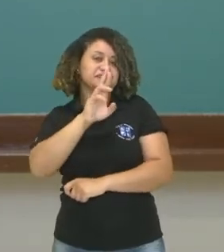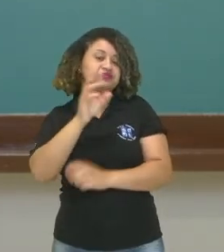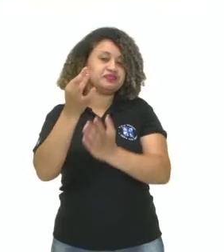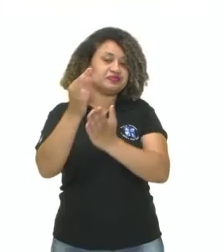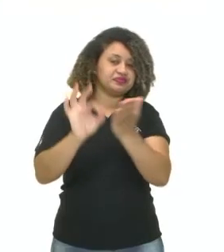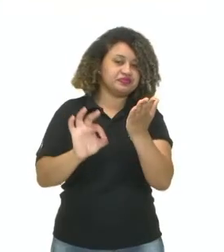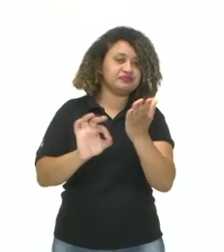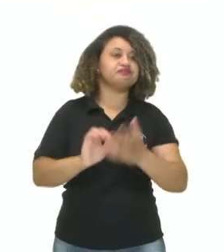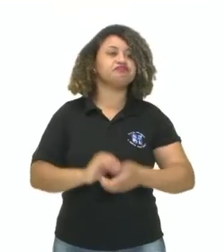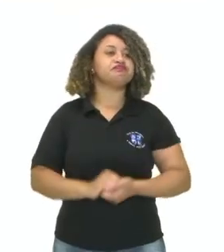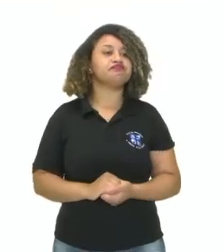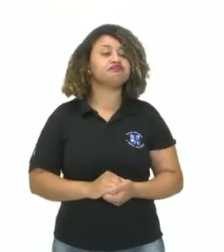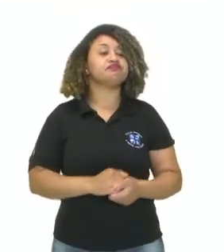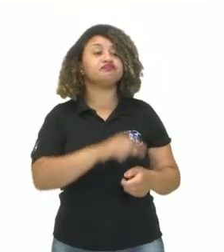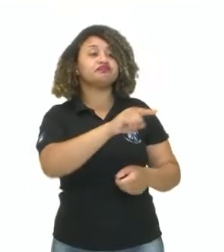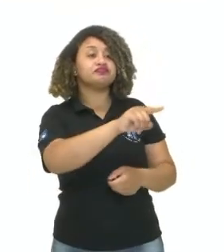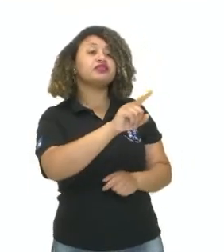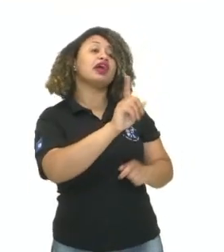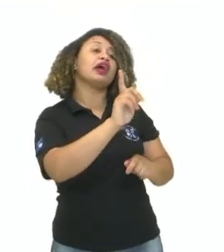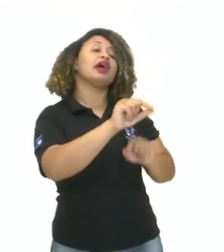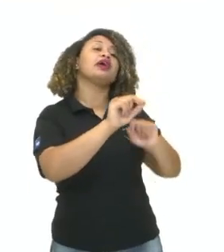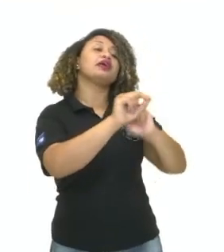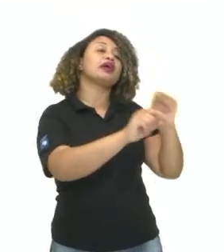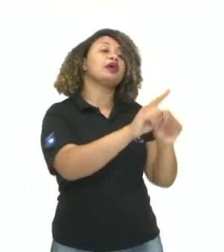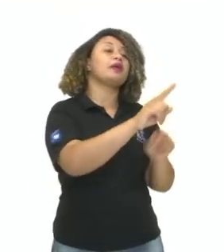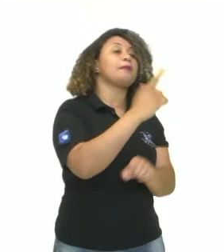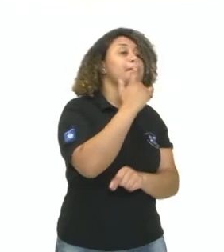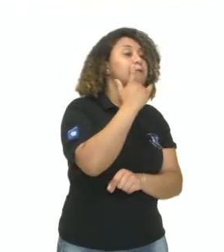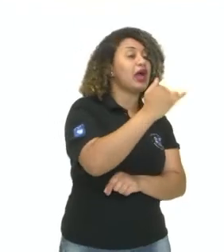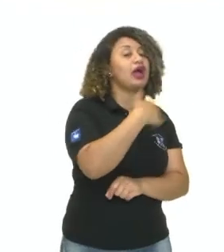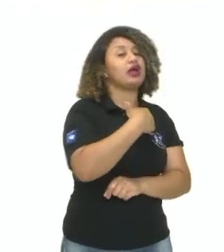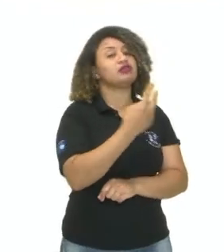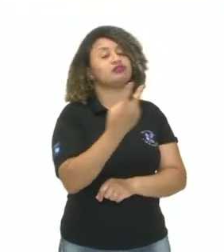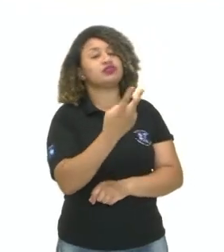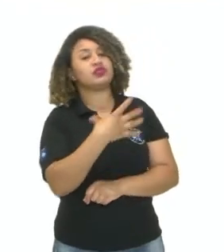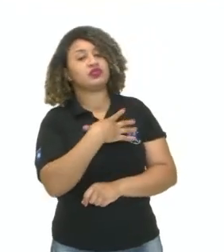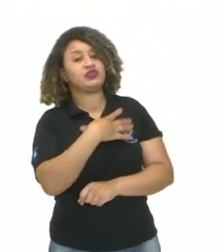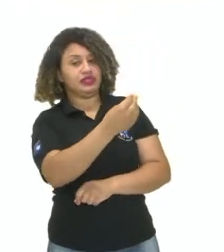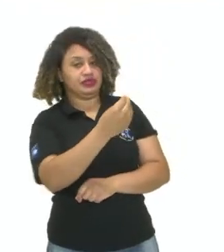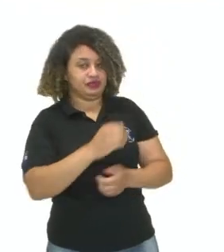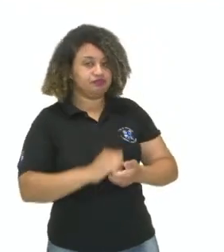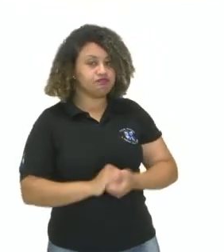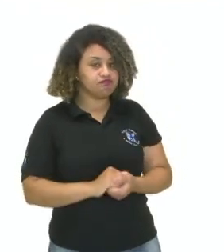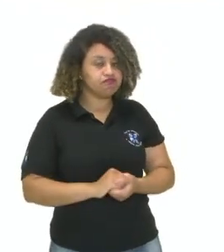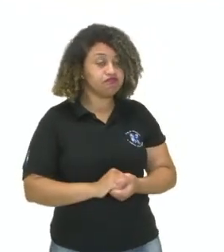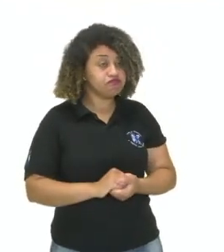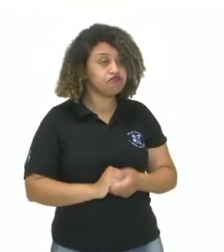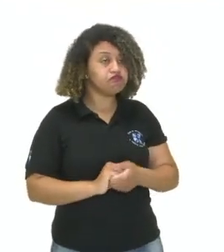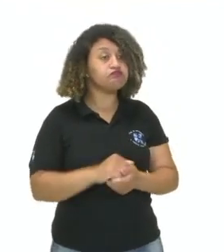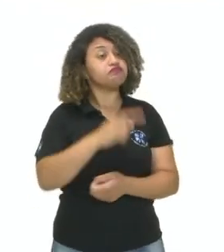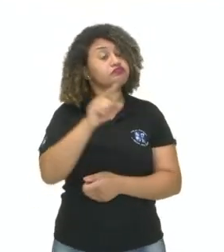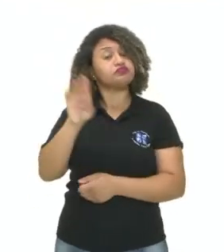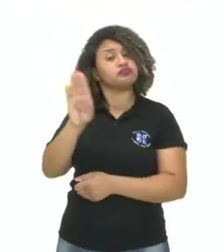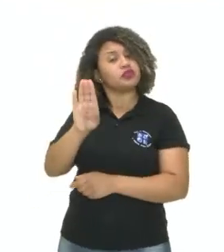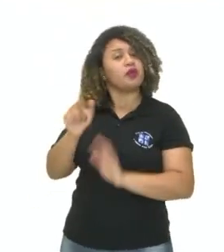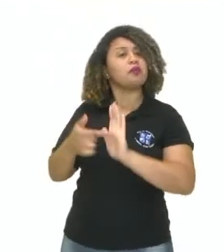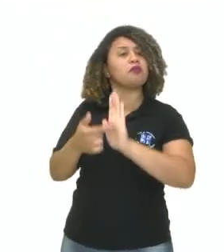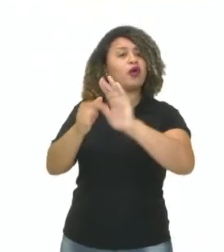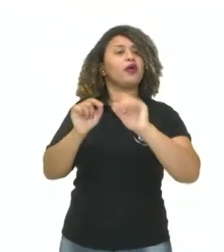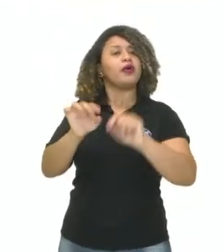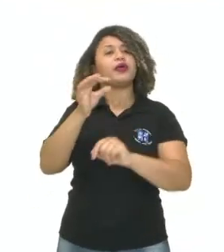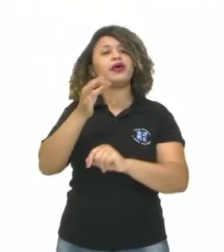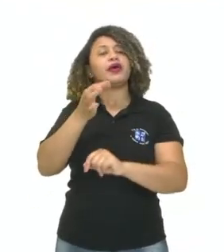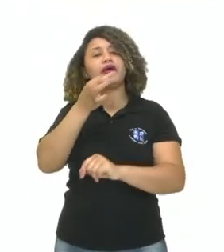Letra A. Possivelmente pai e filhos. Letra B. fica expressa a crítica de que